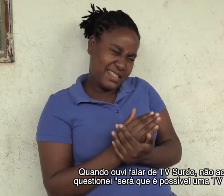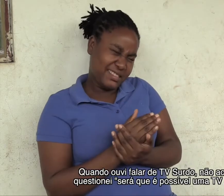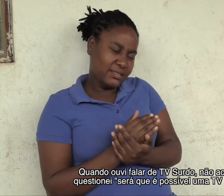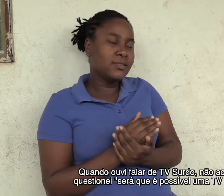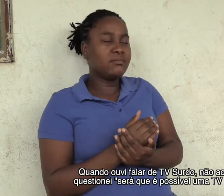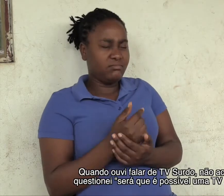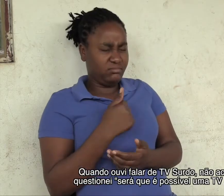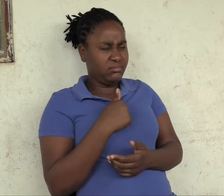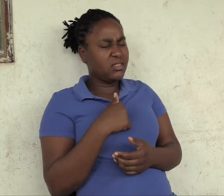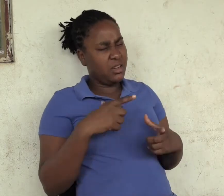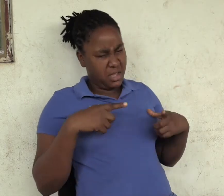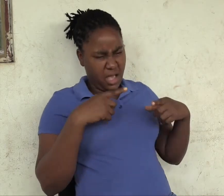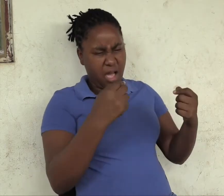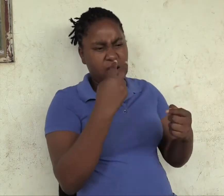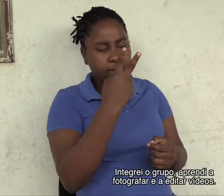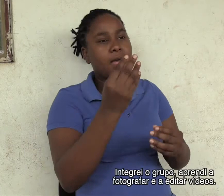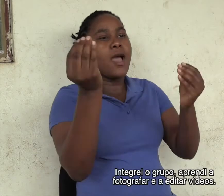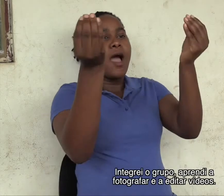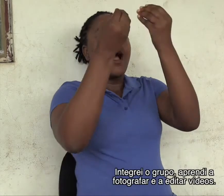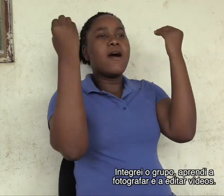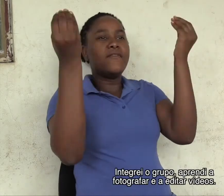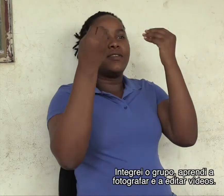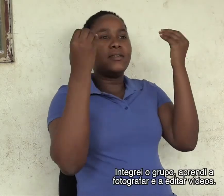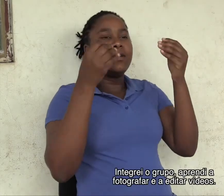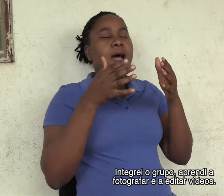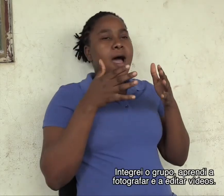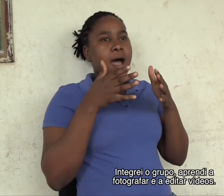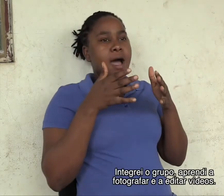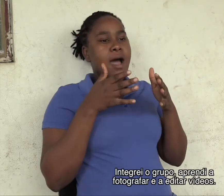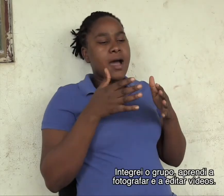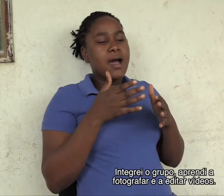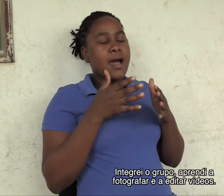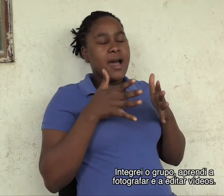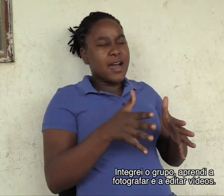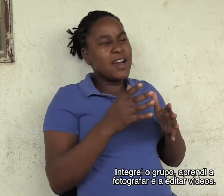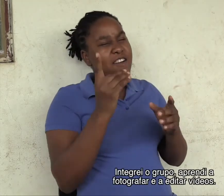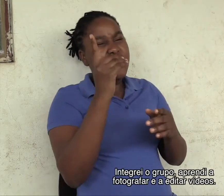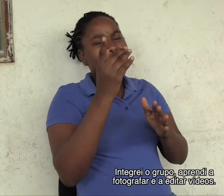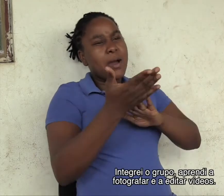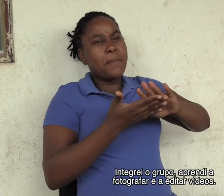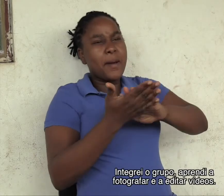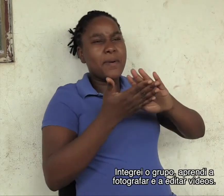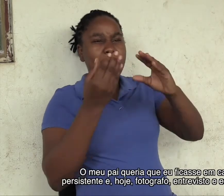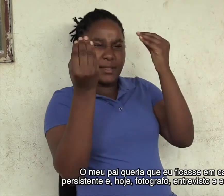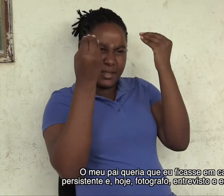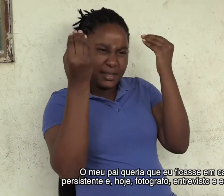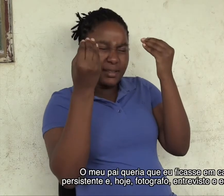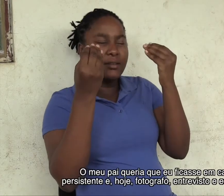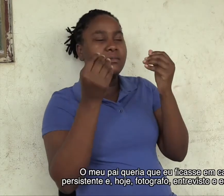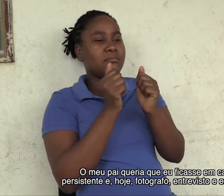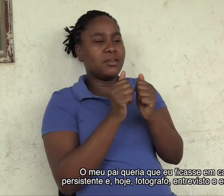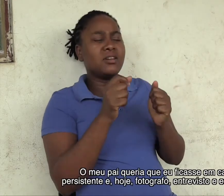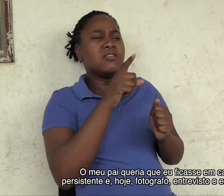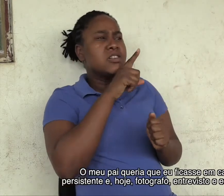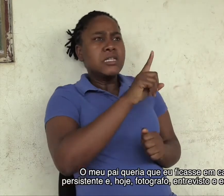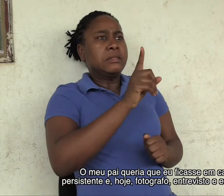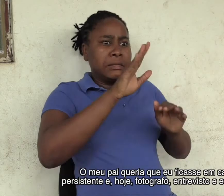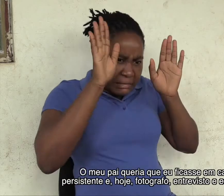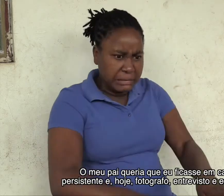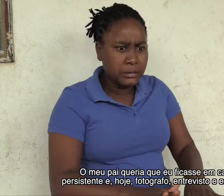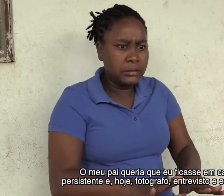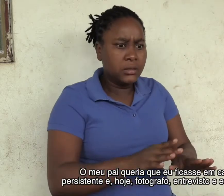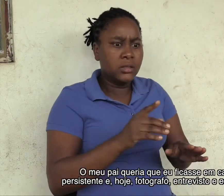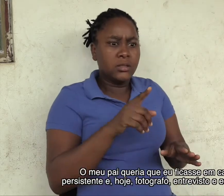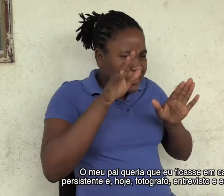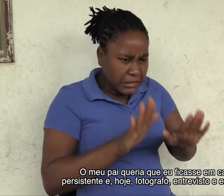o grupo, aprendi a fotografar e editar vídeos. O meu pai queria que eu ficasse em casa, mas fui persistente.